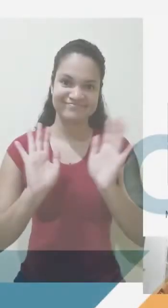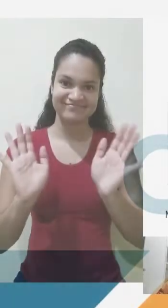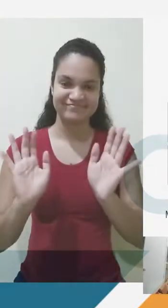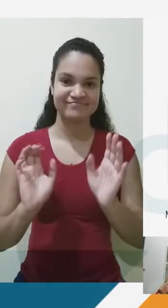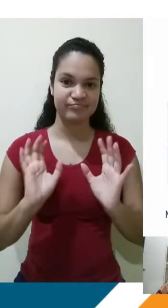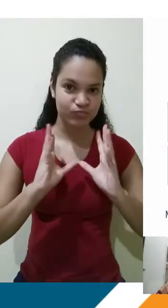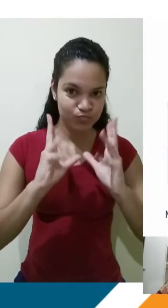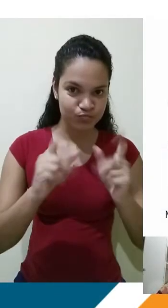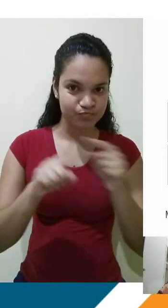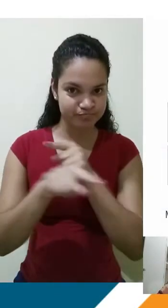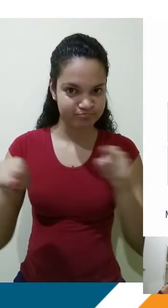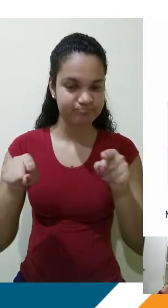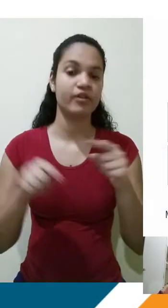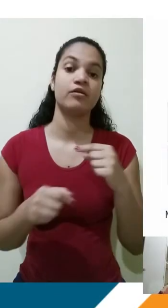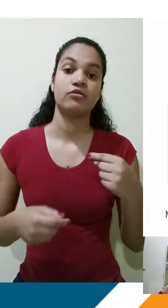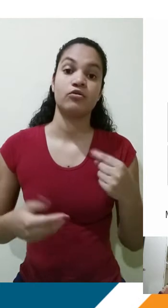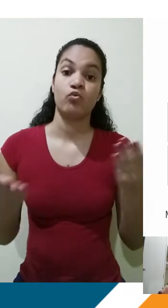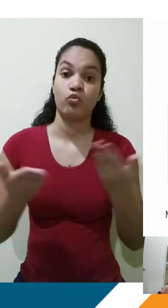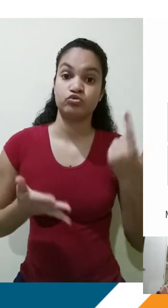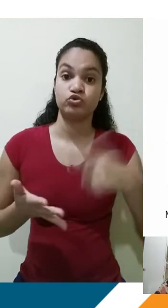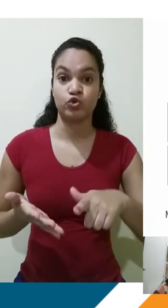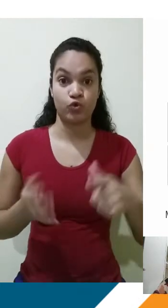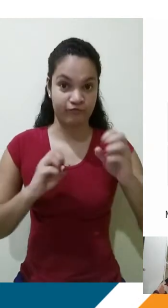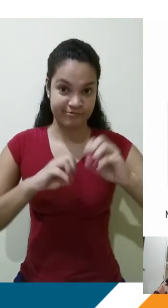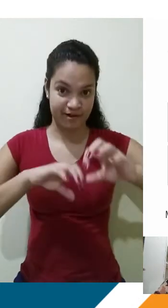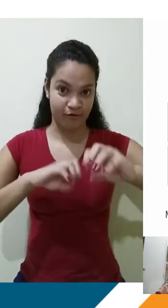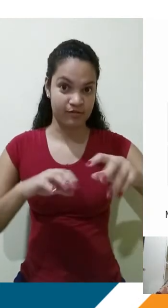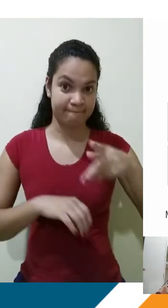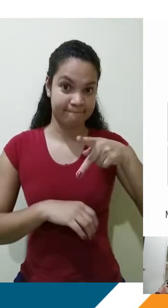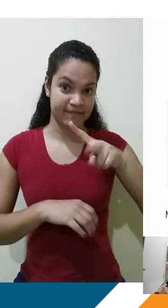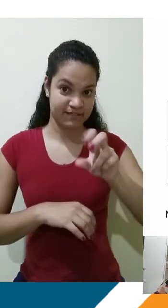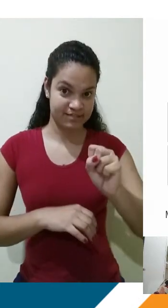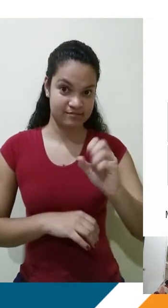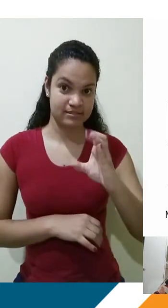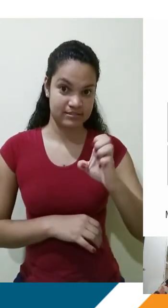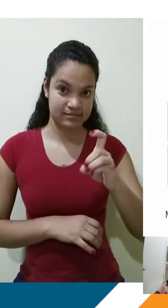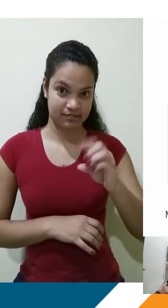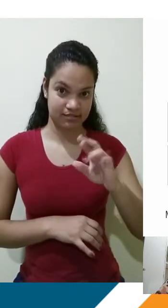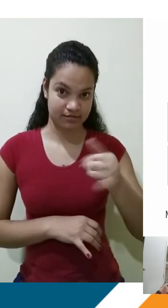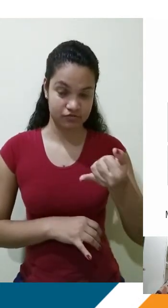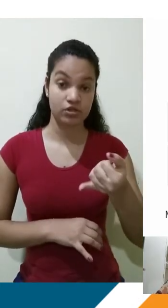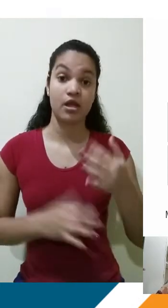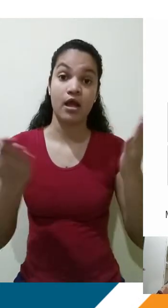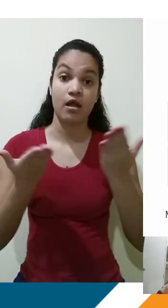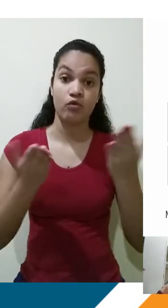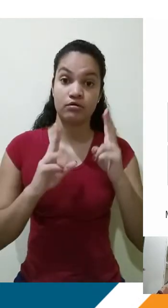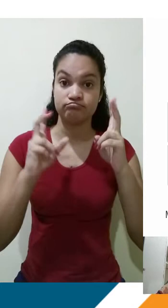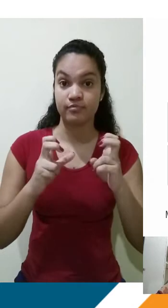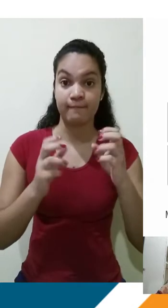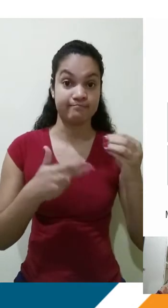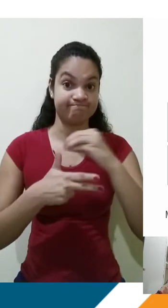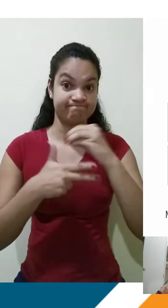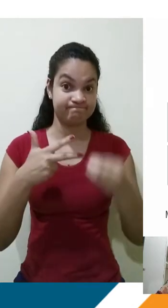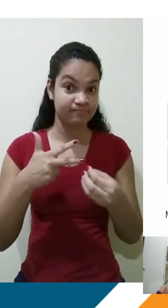Olá, minhas queridas e meus queridos, estamos aqui para mais uma aula do pré-vestibular do CEDERJ, dessa vez para falar sobre